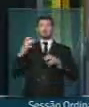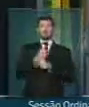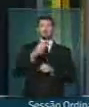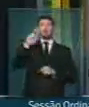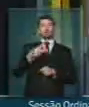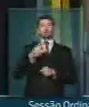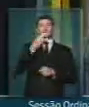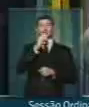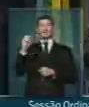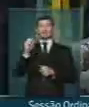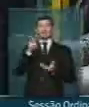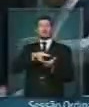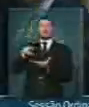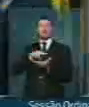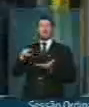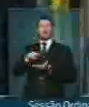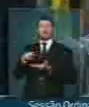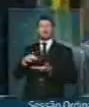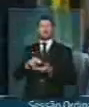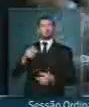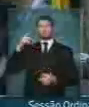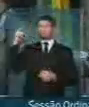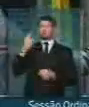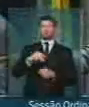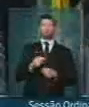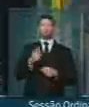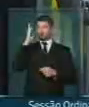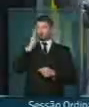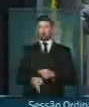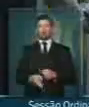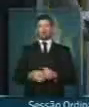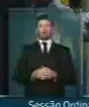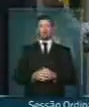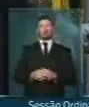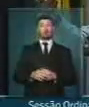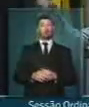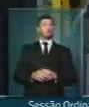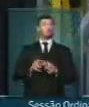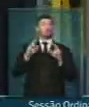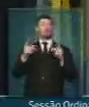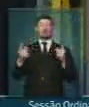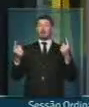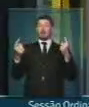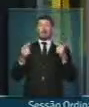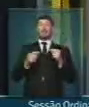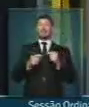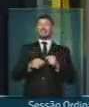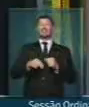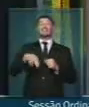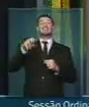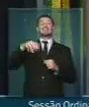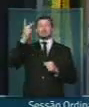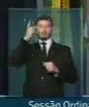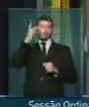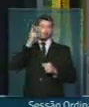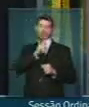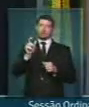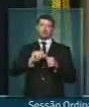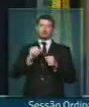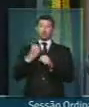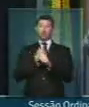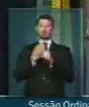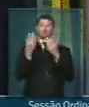2.300 leitos de uma lapada só. Nem o estado de São Paulo ousou, de uma vez toda,